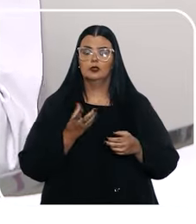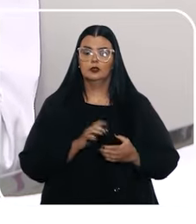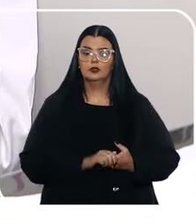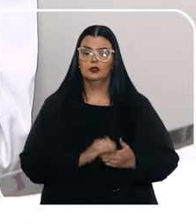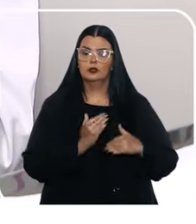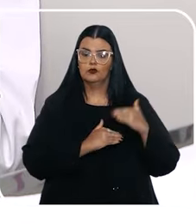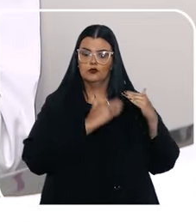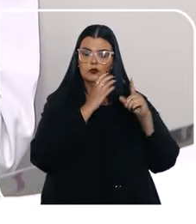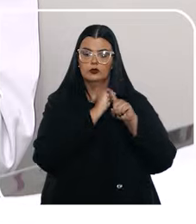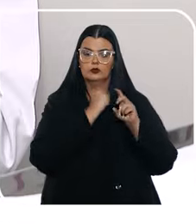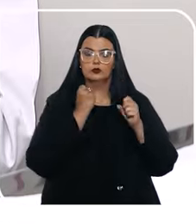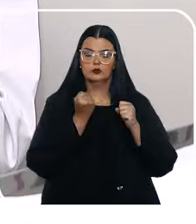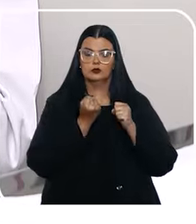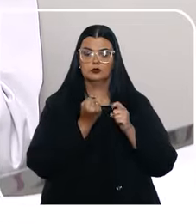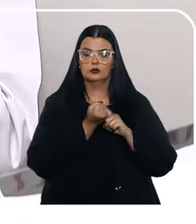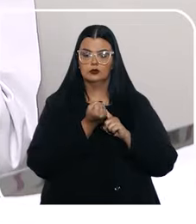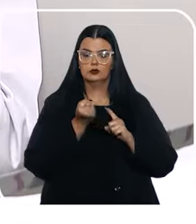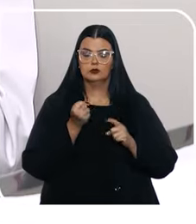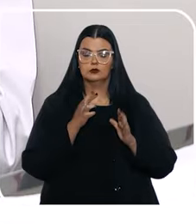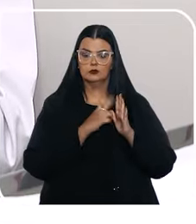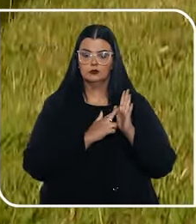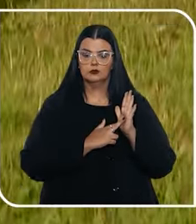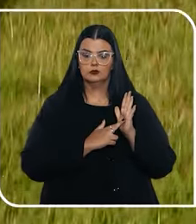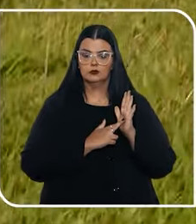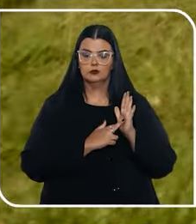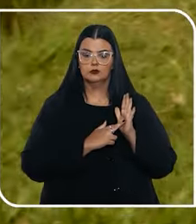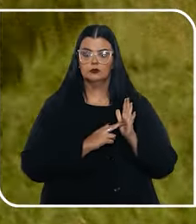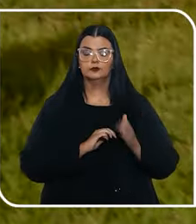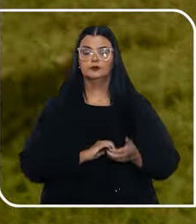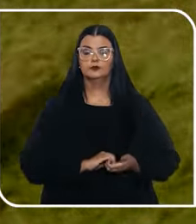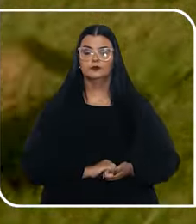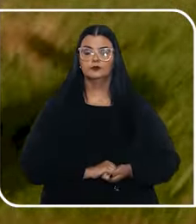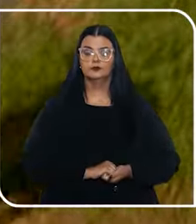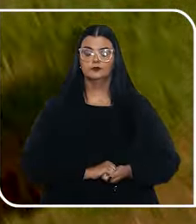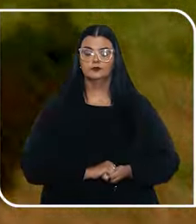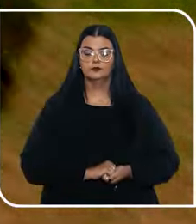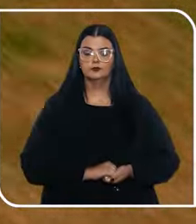a evolução da sociedade com essas normas.